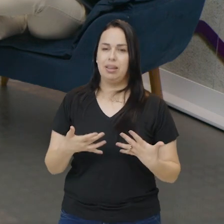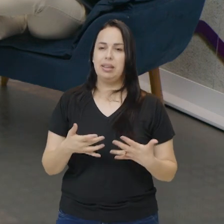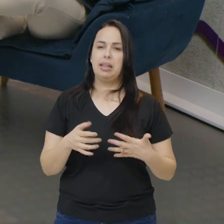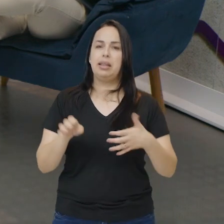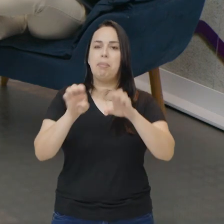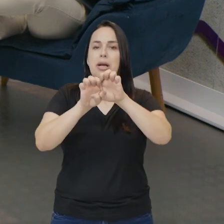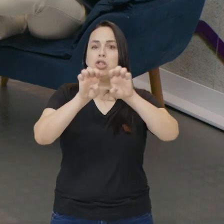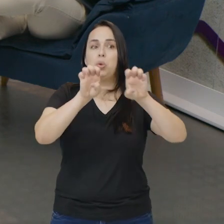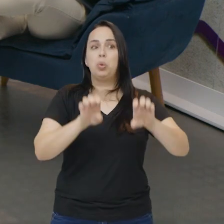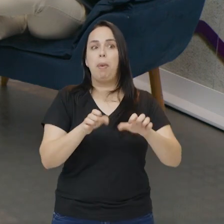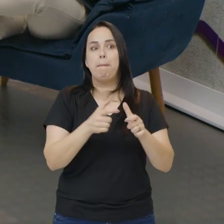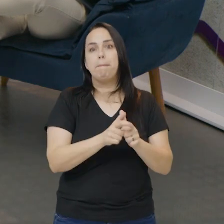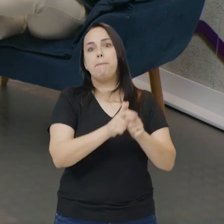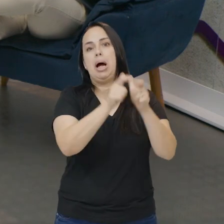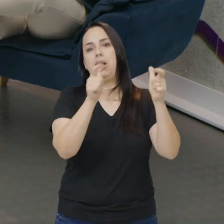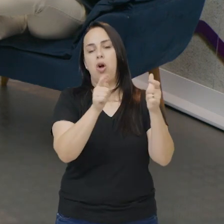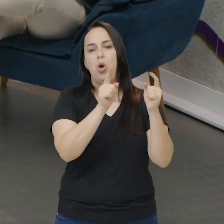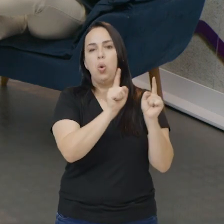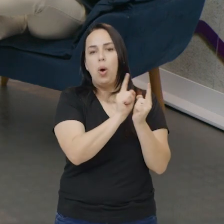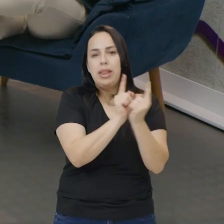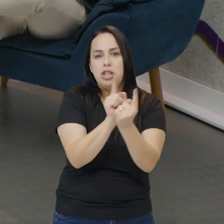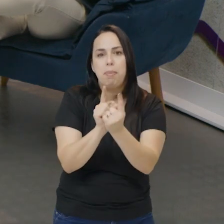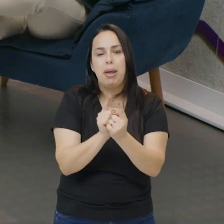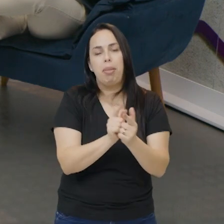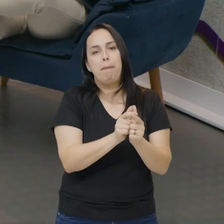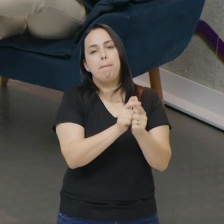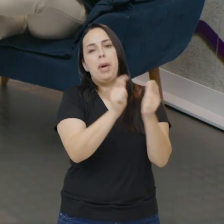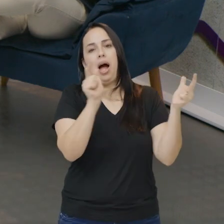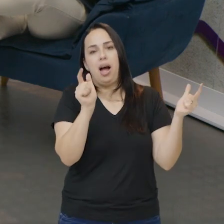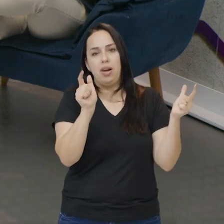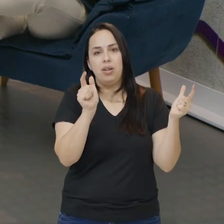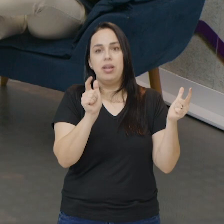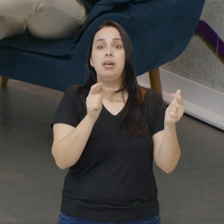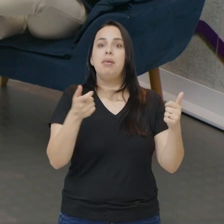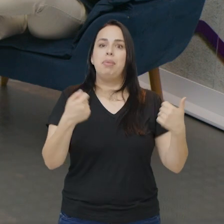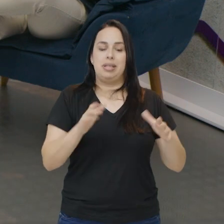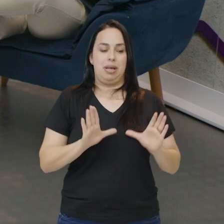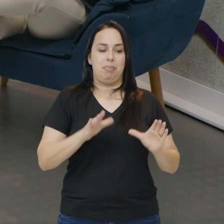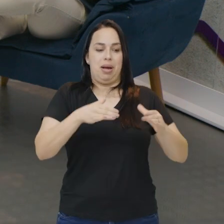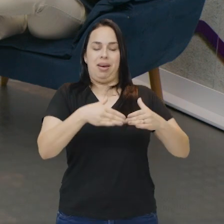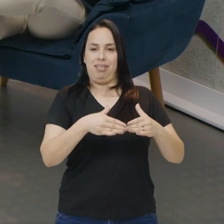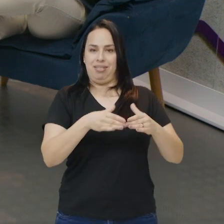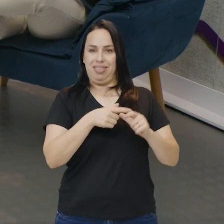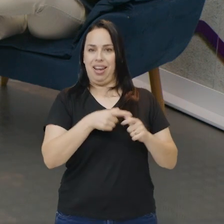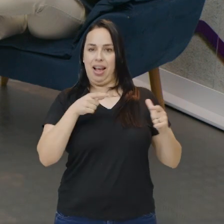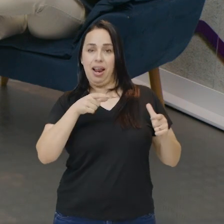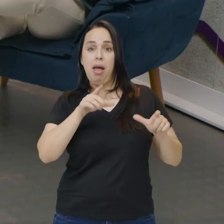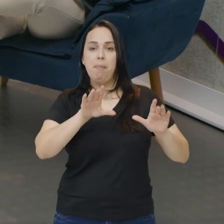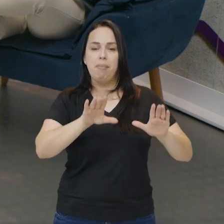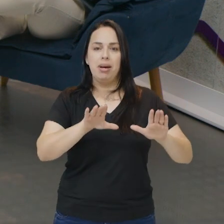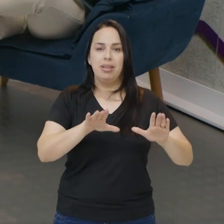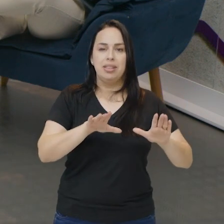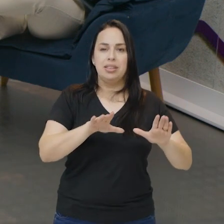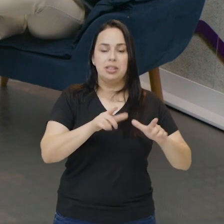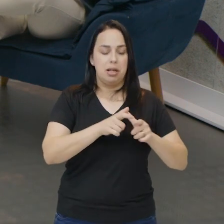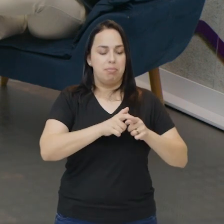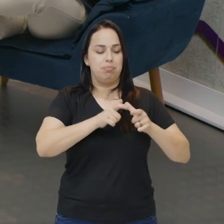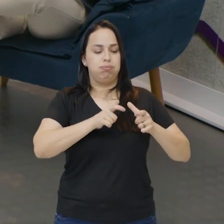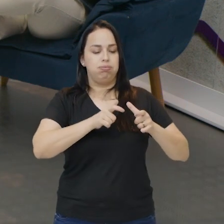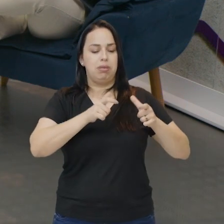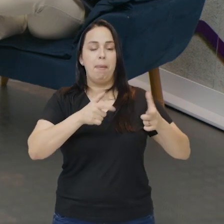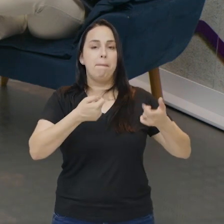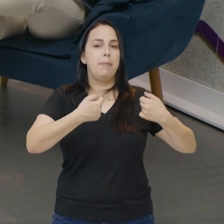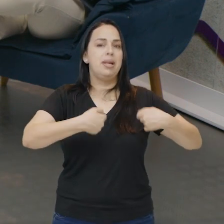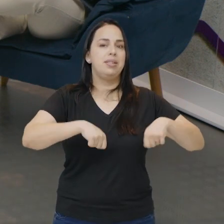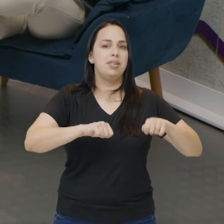quando existe uma estrutura maior, né, um volume de atendimentos maior, acaba que a equipe tem que crescer e quando a